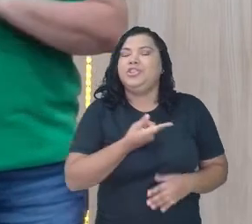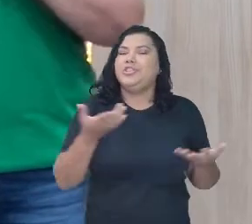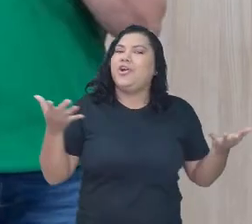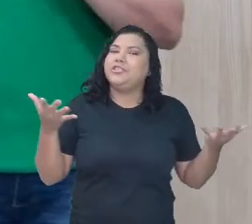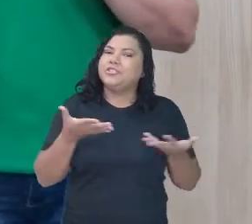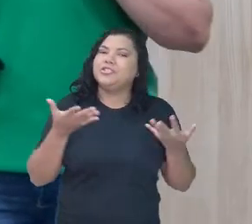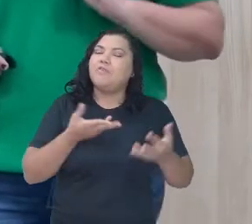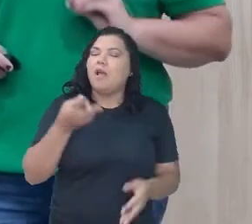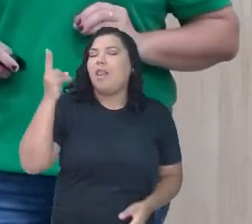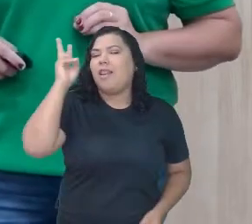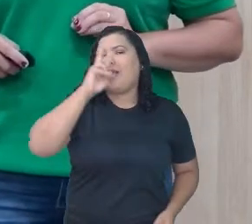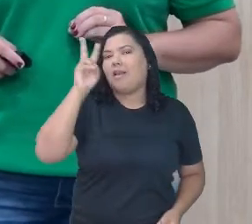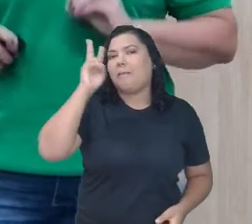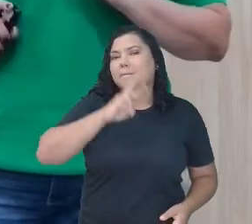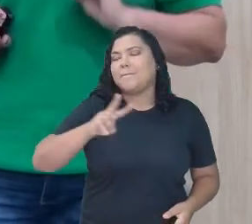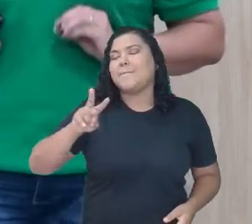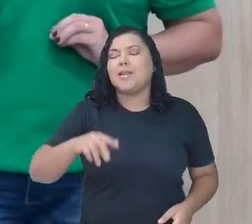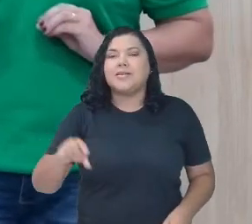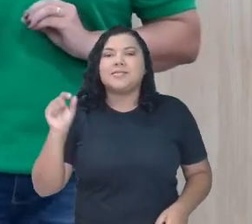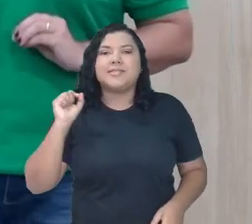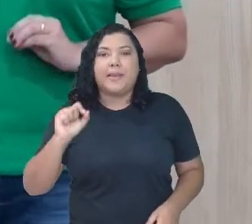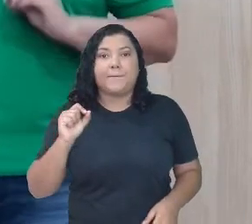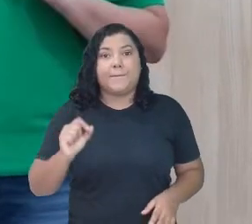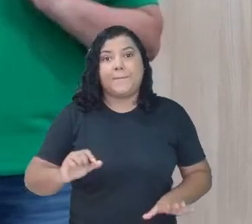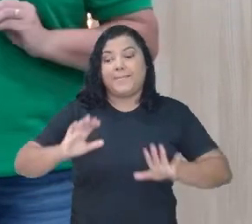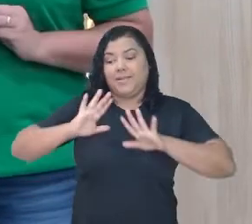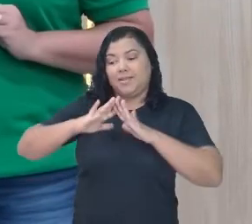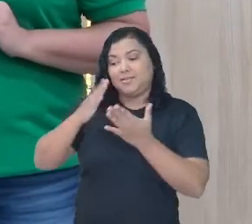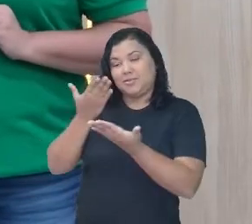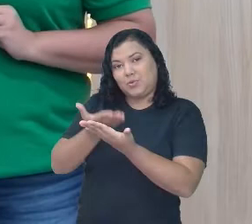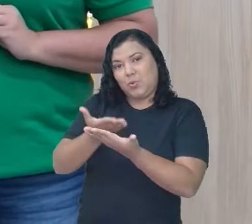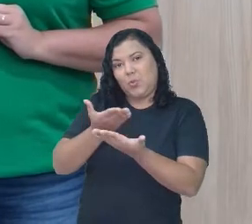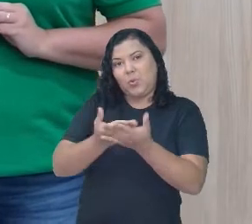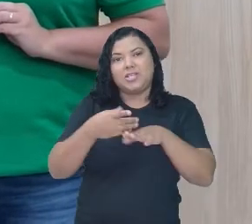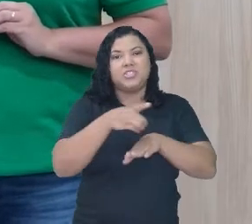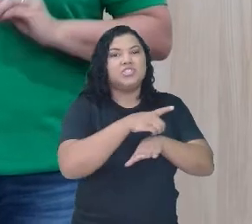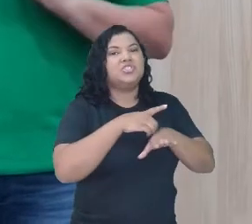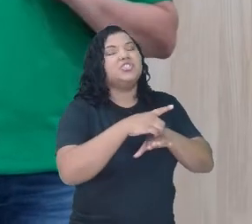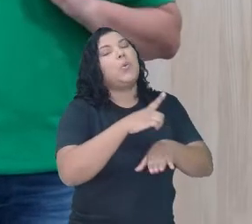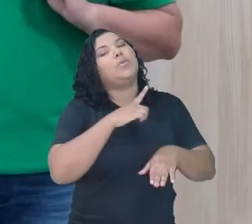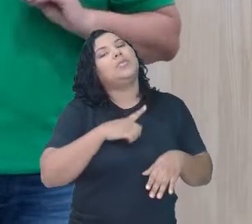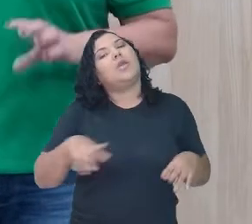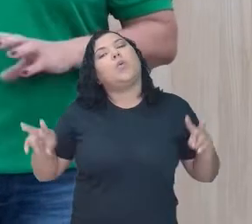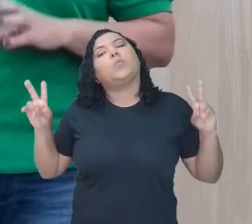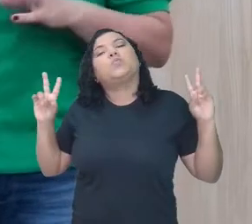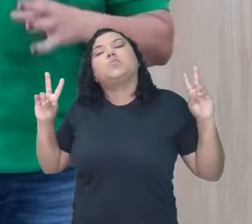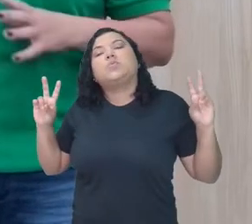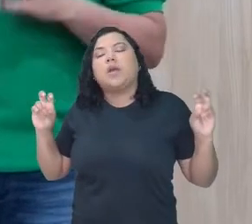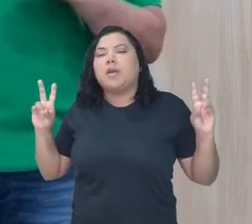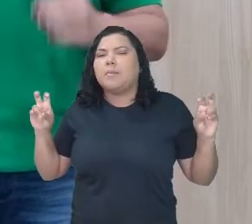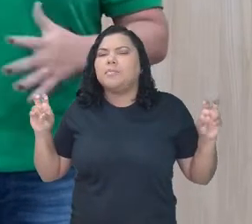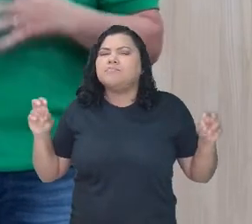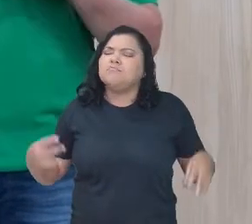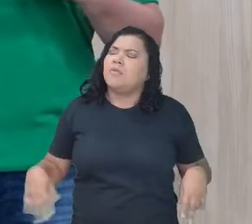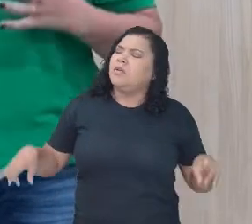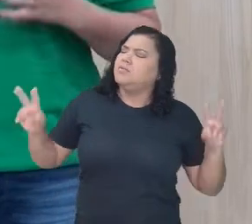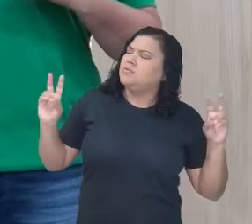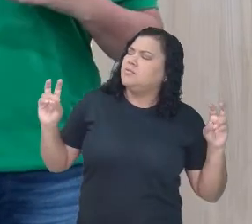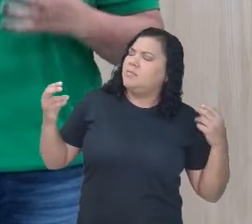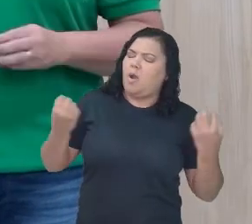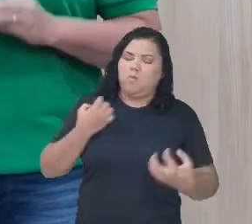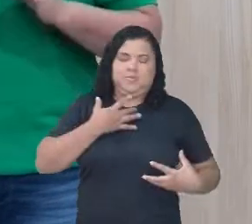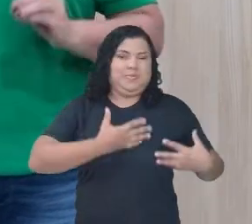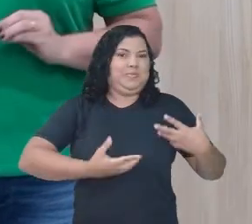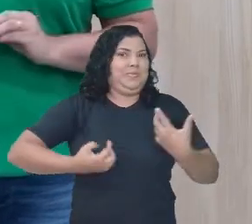lembrar do nosso lema. A nossa escola digital tem um lema. E este lema está assim